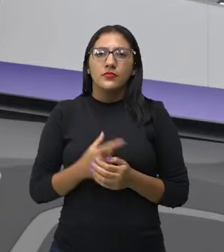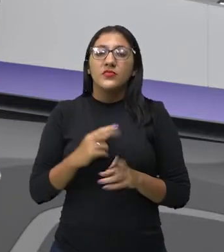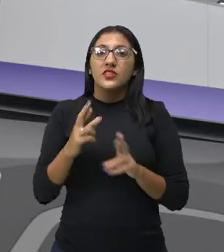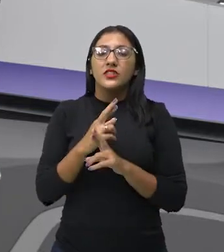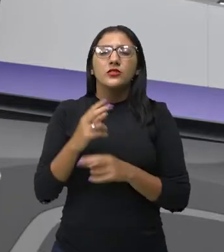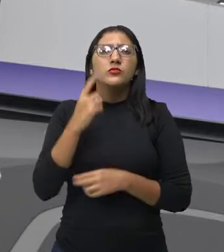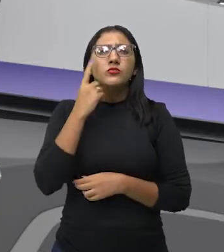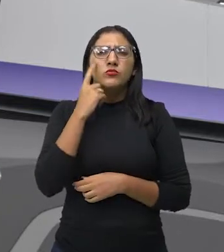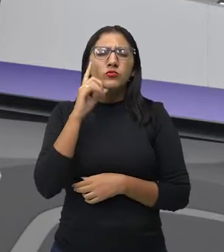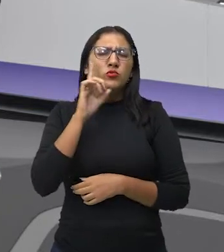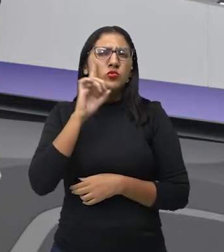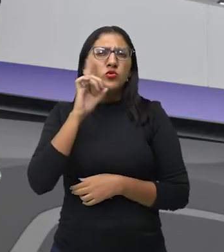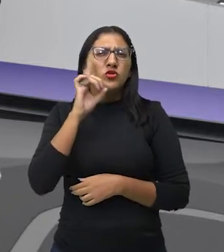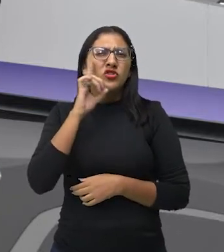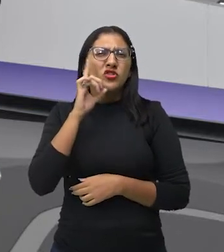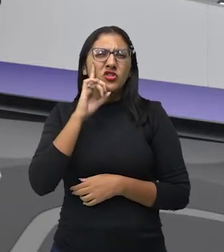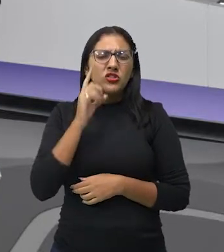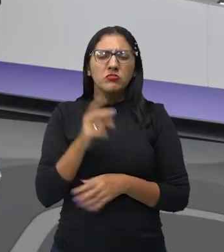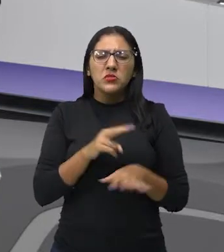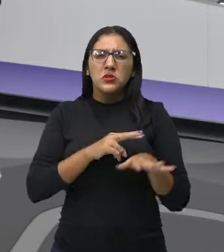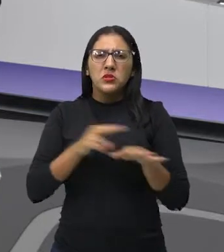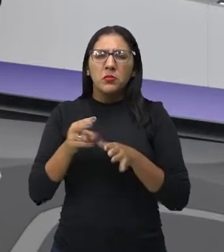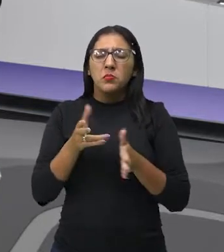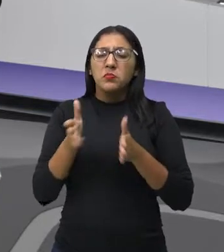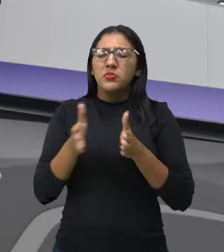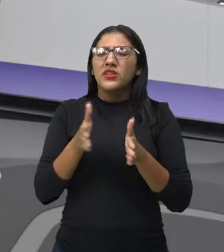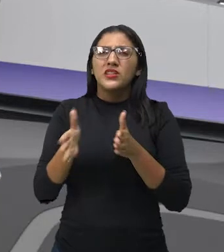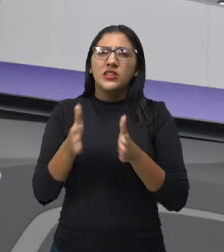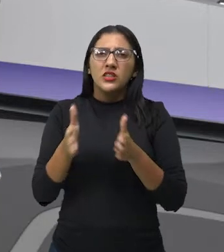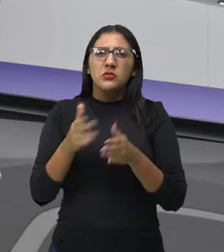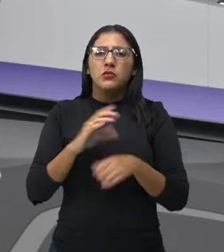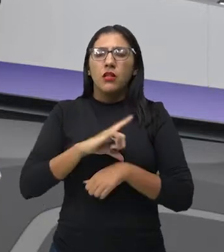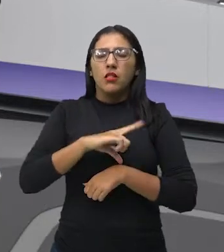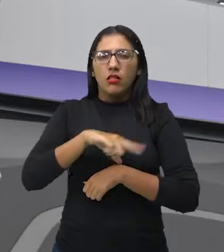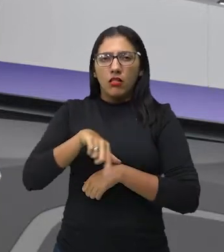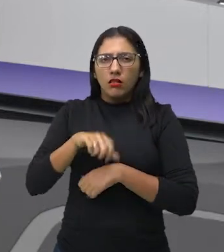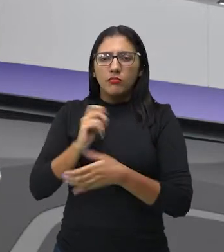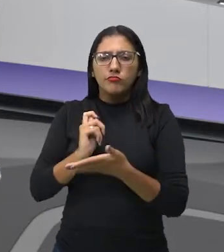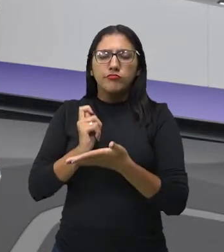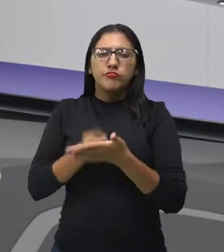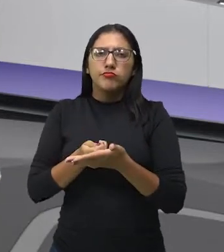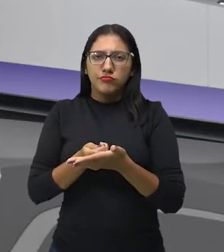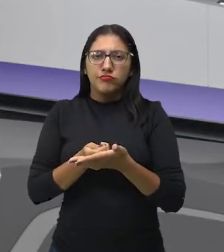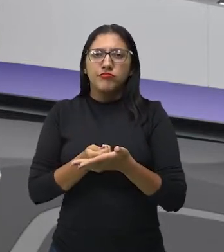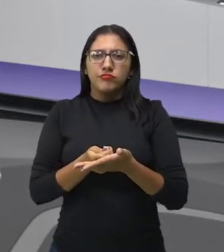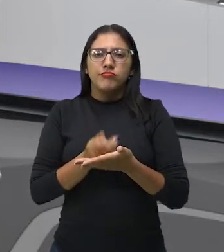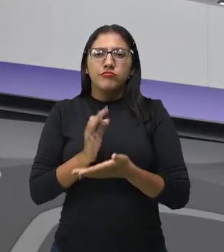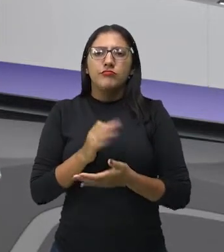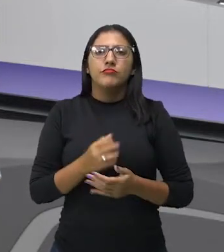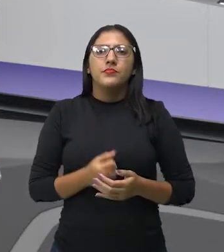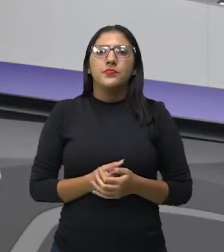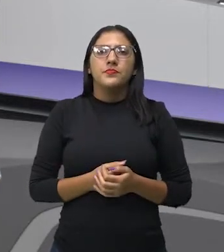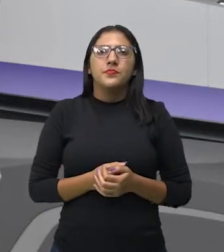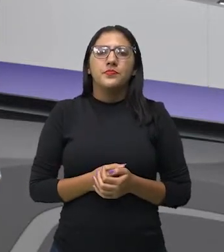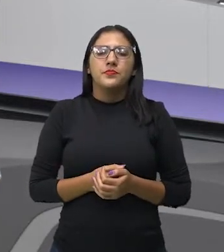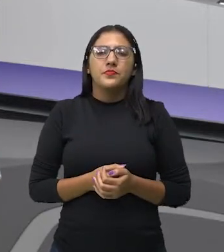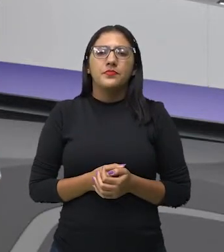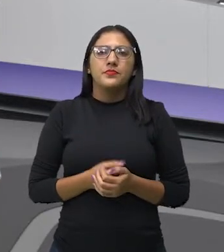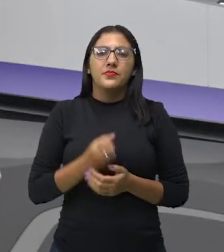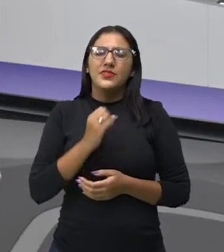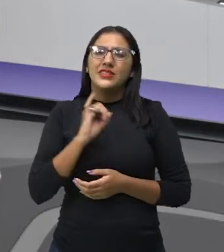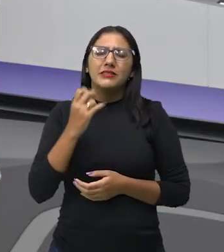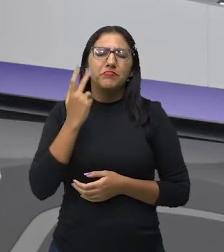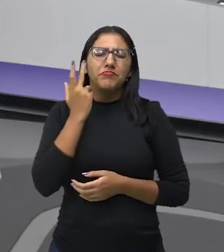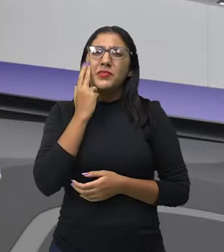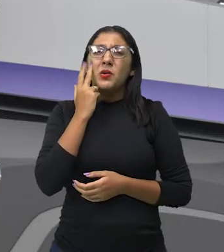aos dias, é claro, referente àquele período pelo qual aí a conta ficou em atraso. Isso aqui é algo